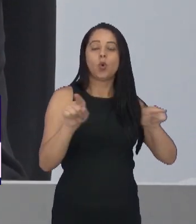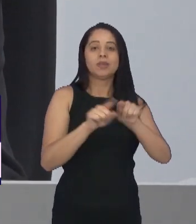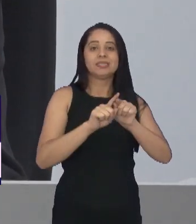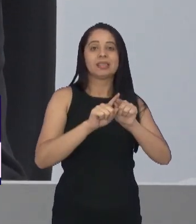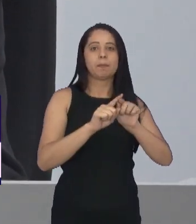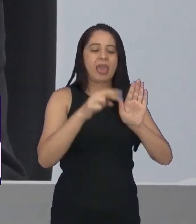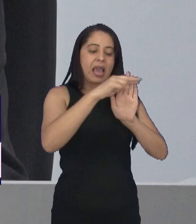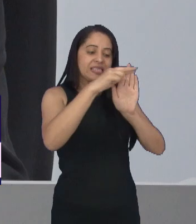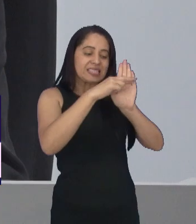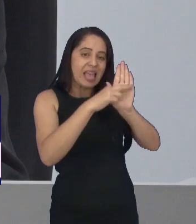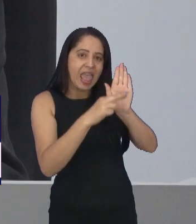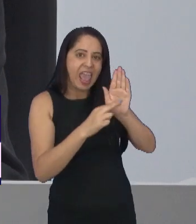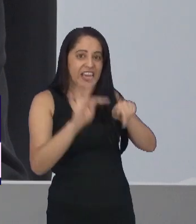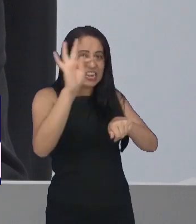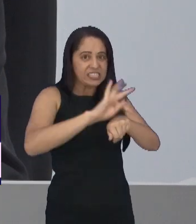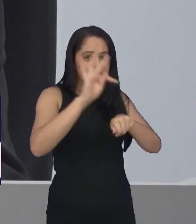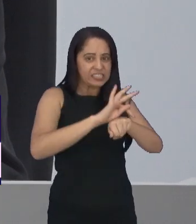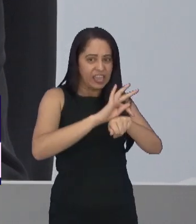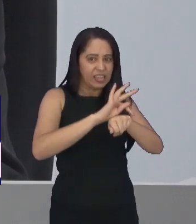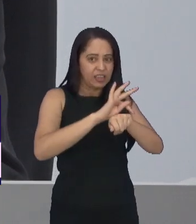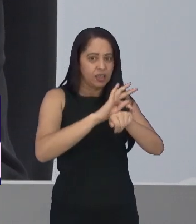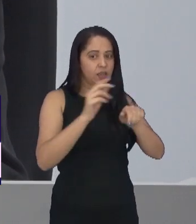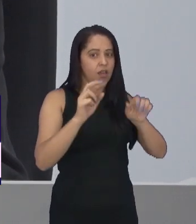normas técnicas,